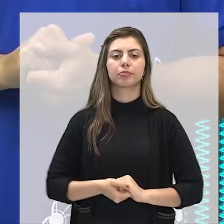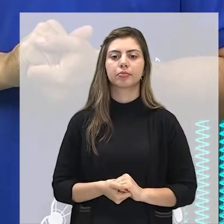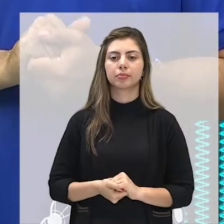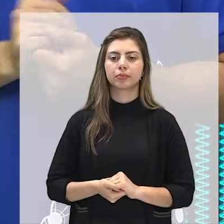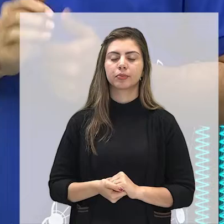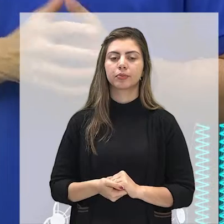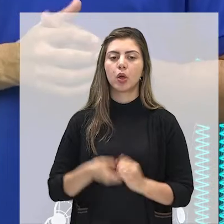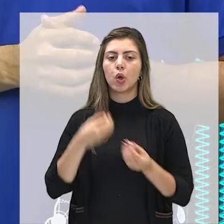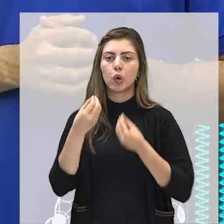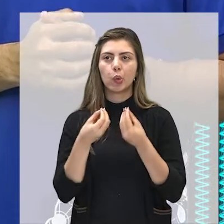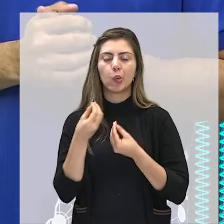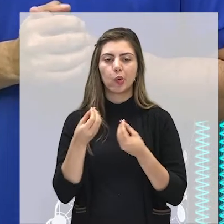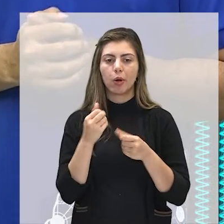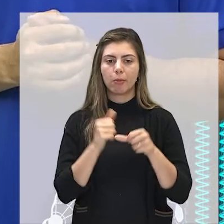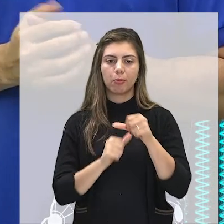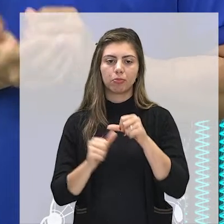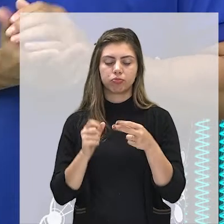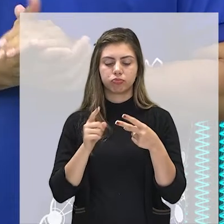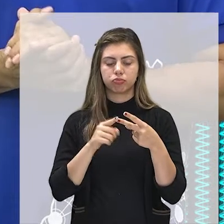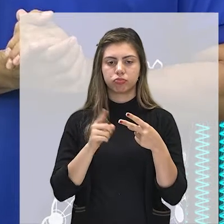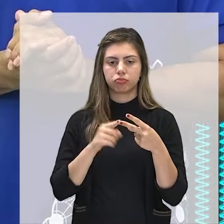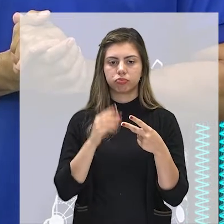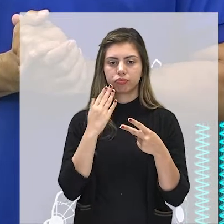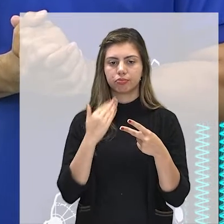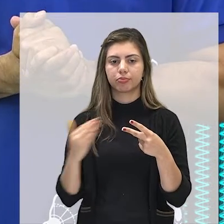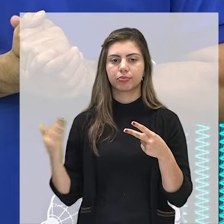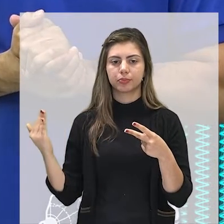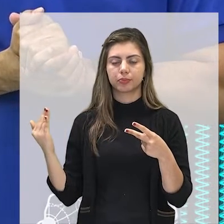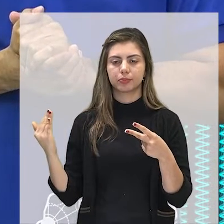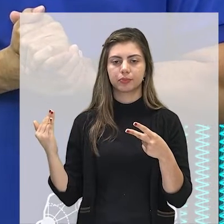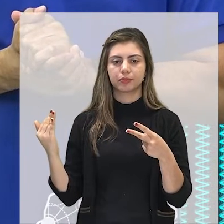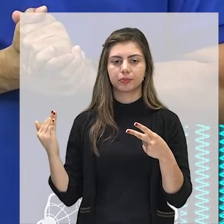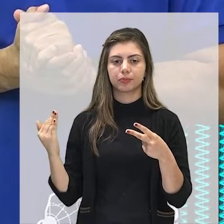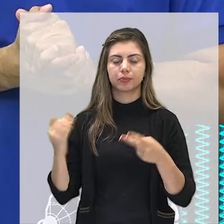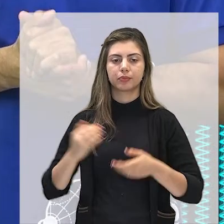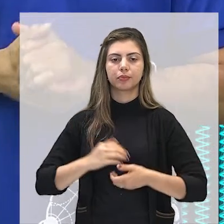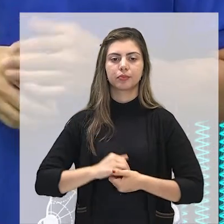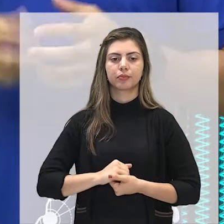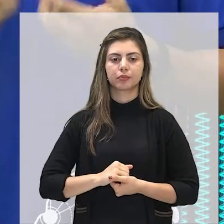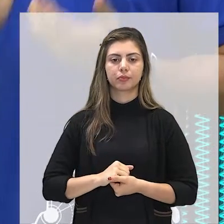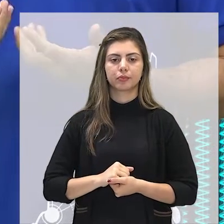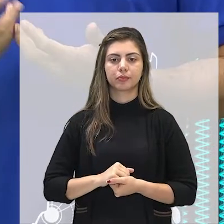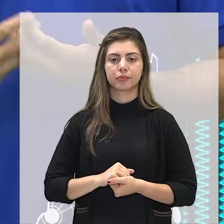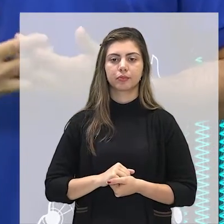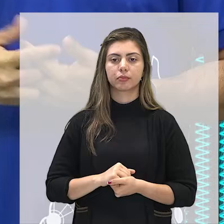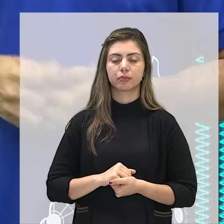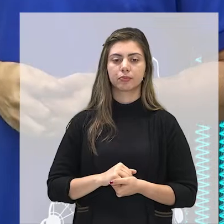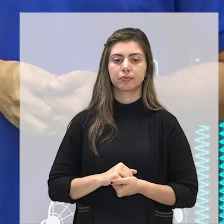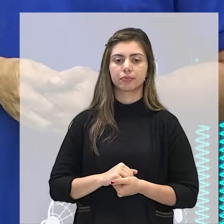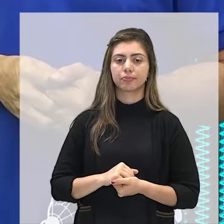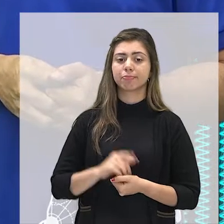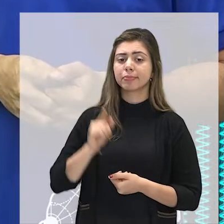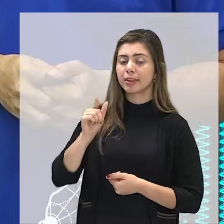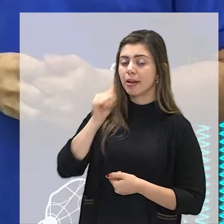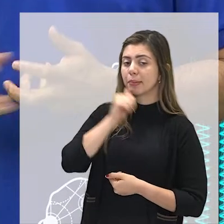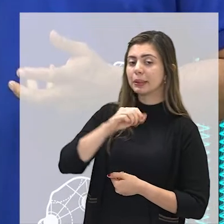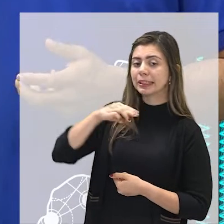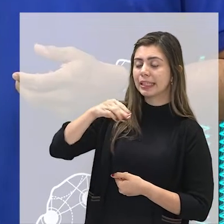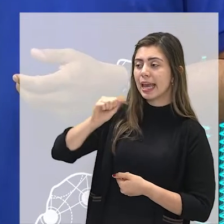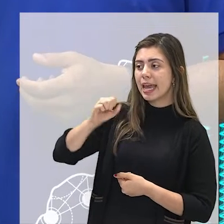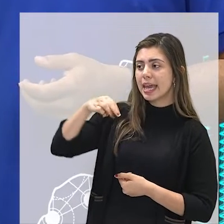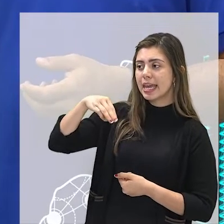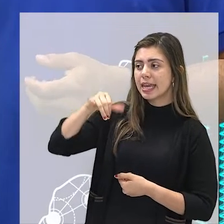poderia trocá-lo? Ficaria assim, ó. Could I speak to Amy, please? Eu poderia falar com a Amy, por